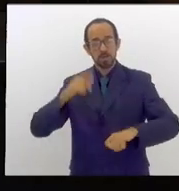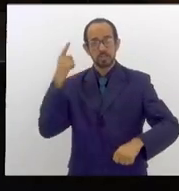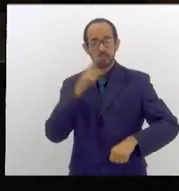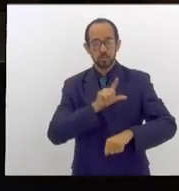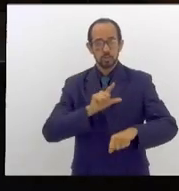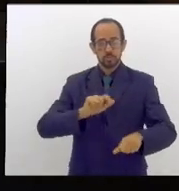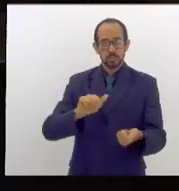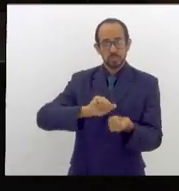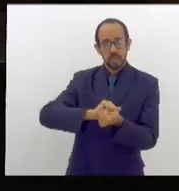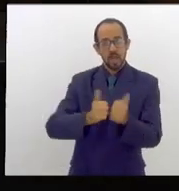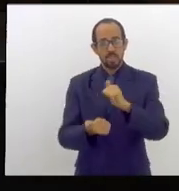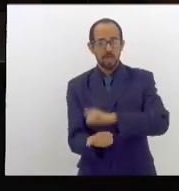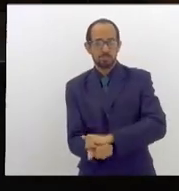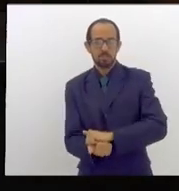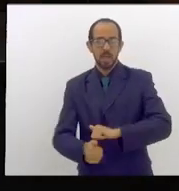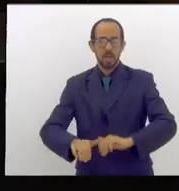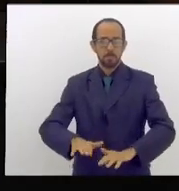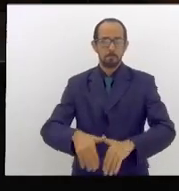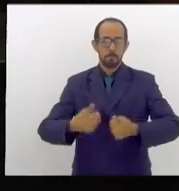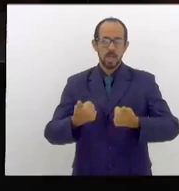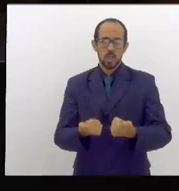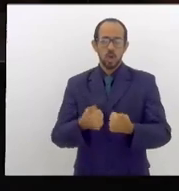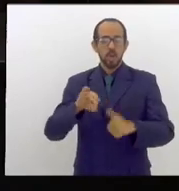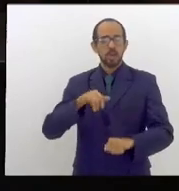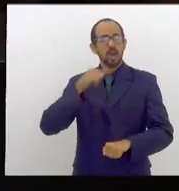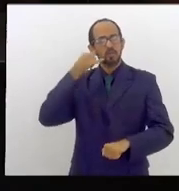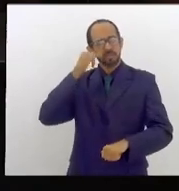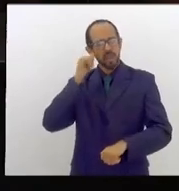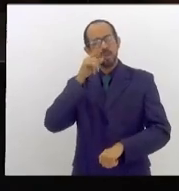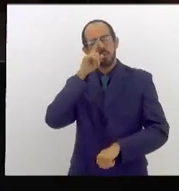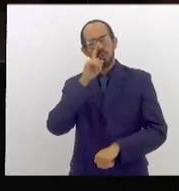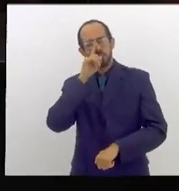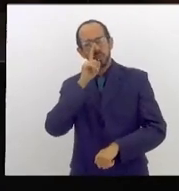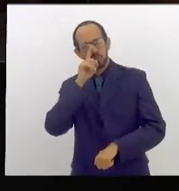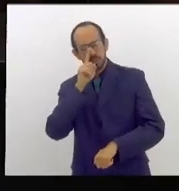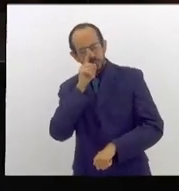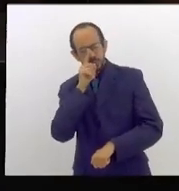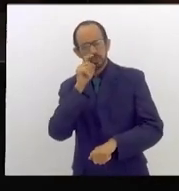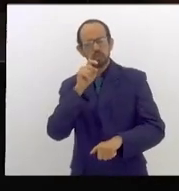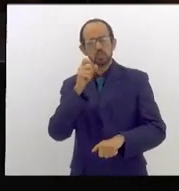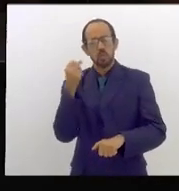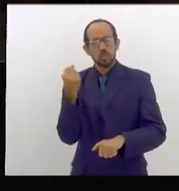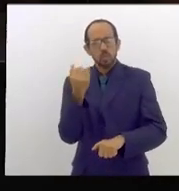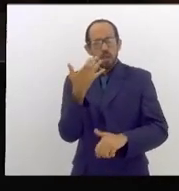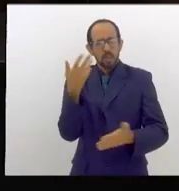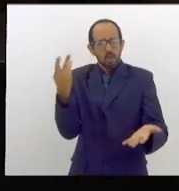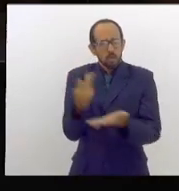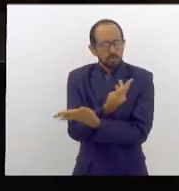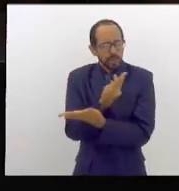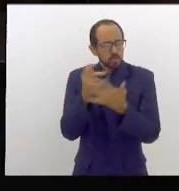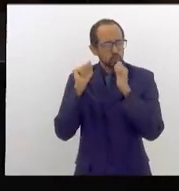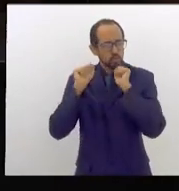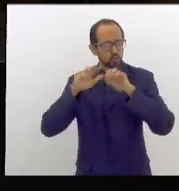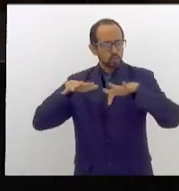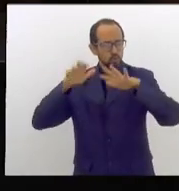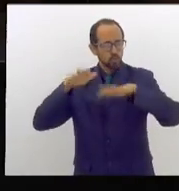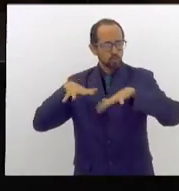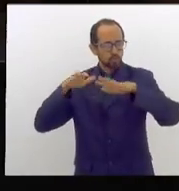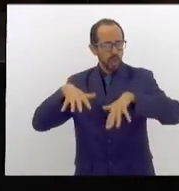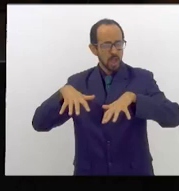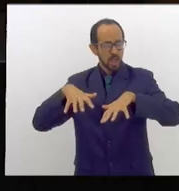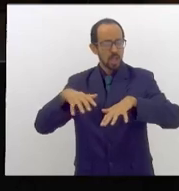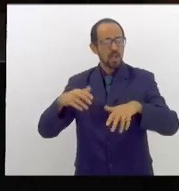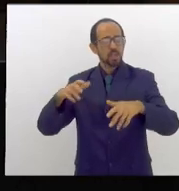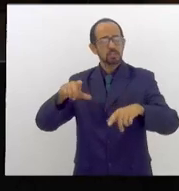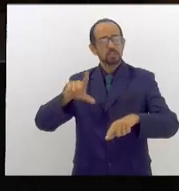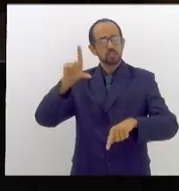mas é com menos risco diante de um elevado número de chuvas enfim a gente